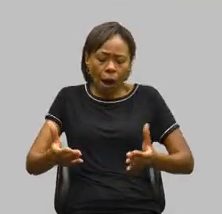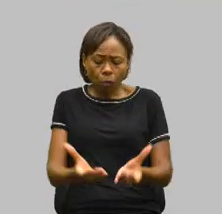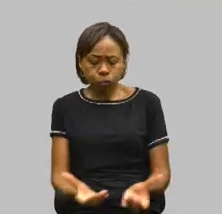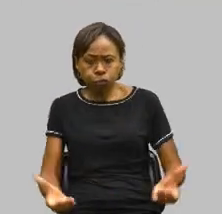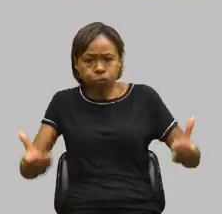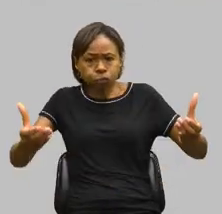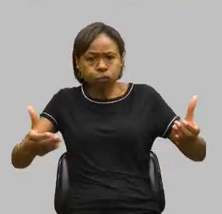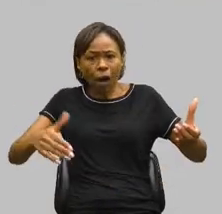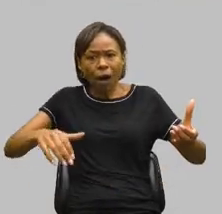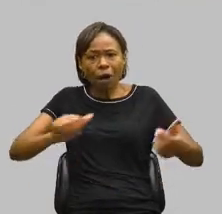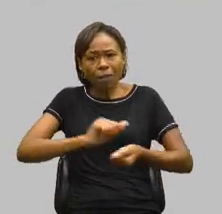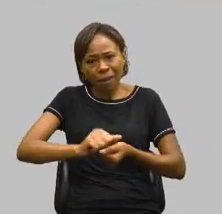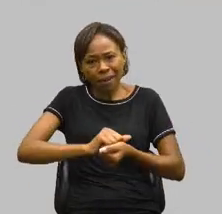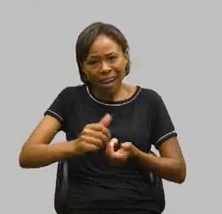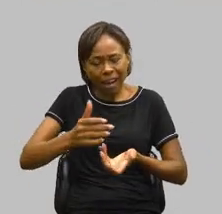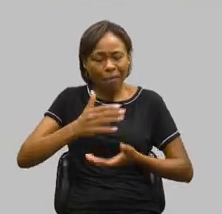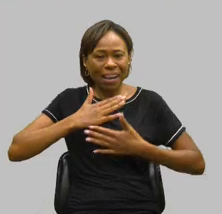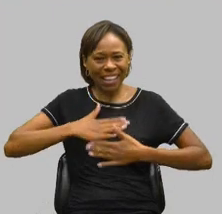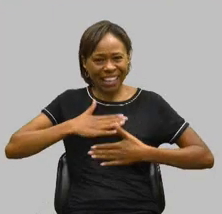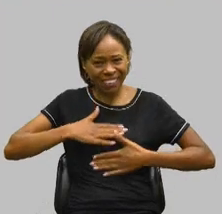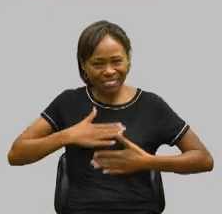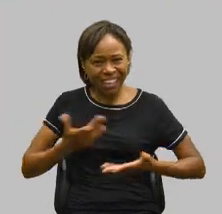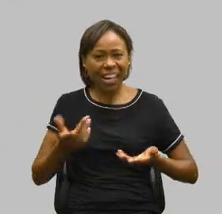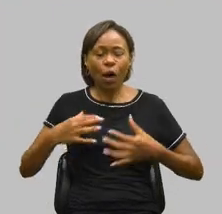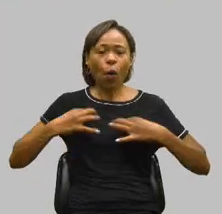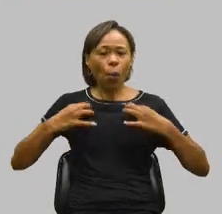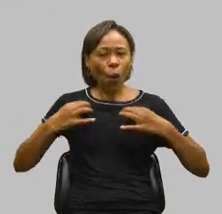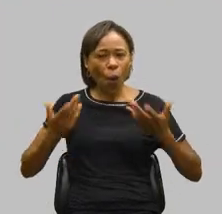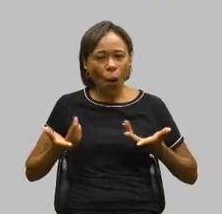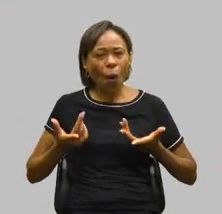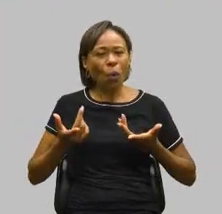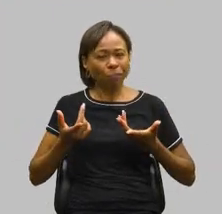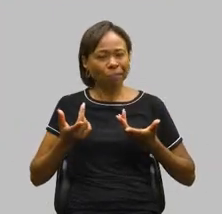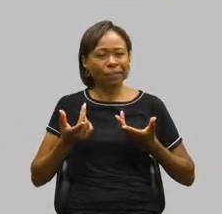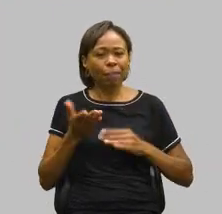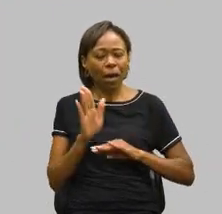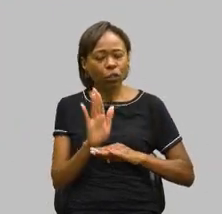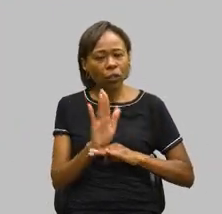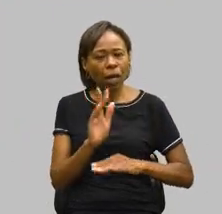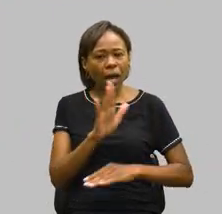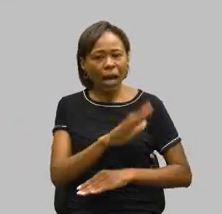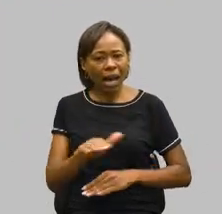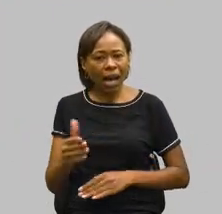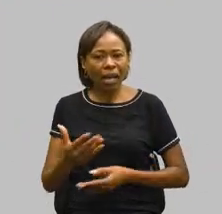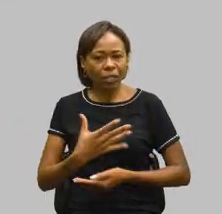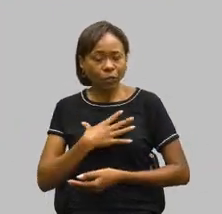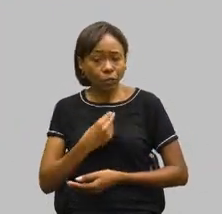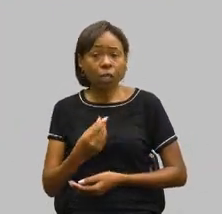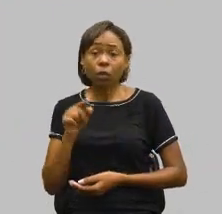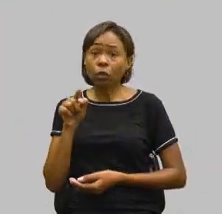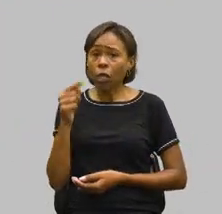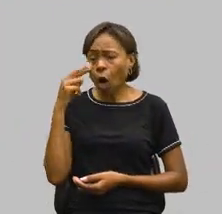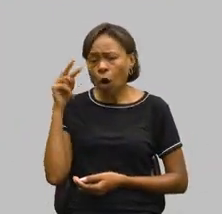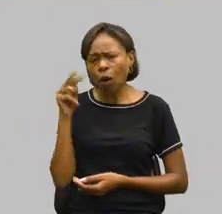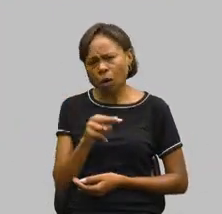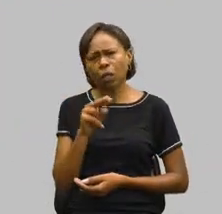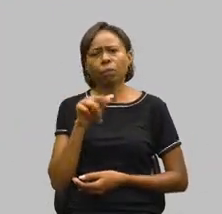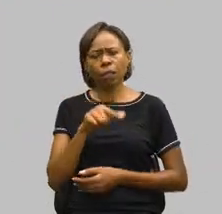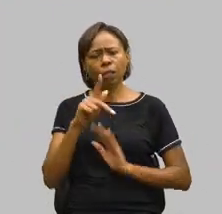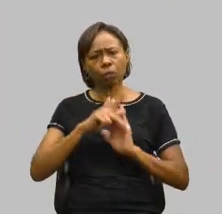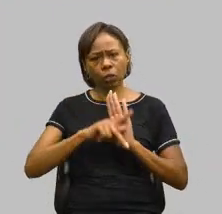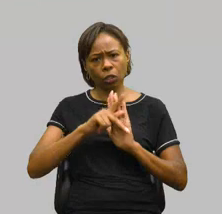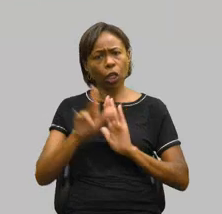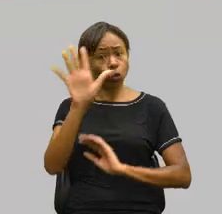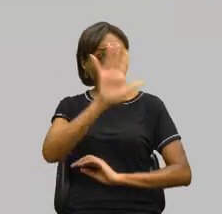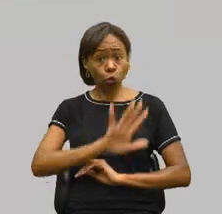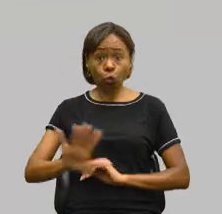roupinhas kit de higiene eu queria muito que você tivesse esse olhar não só para esse projeto mas no âmbito geral em todo nível de estado